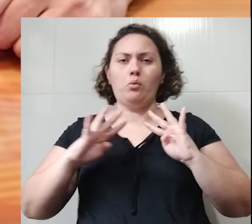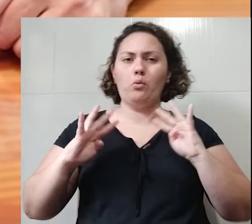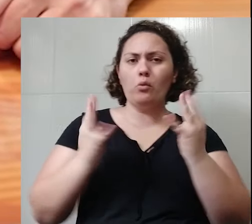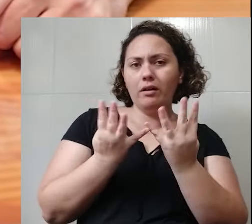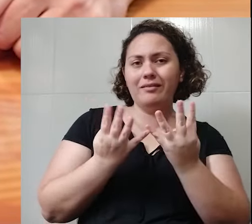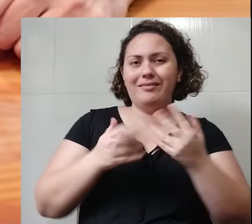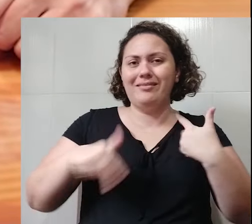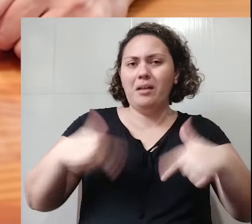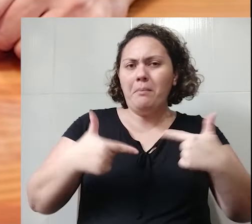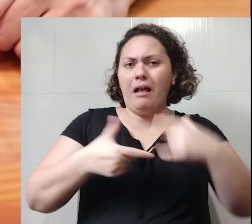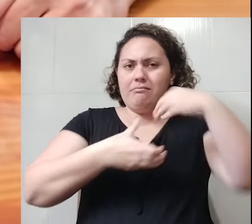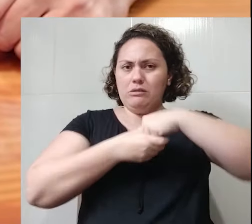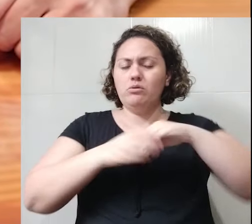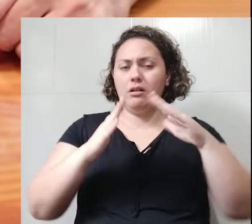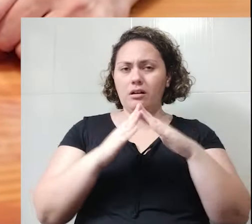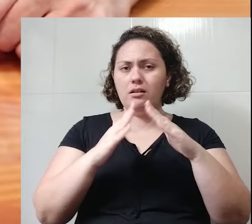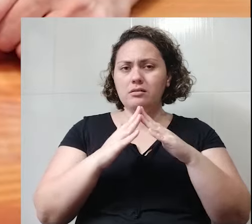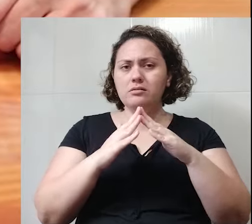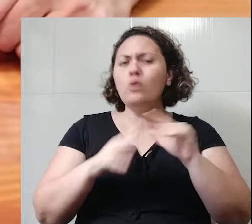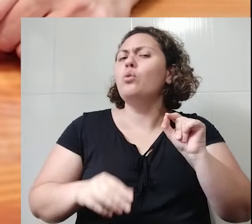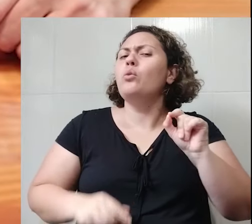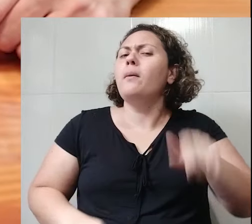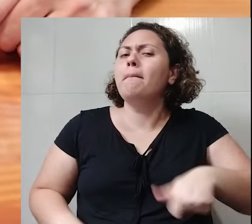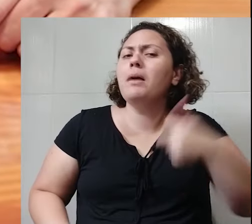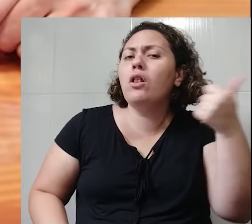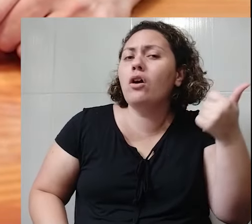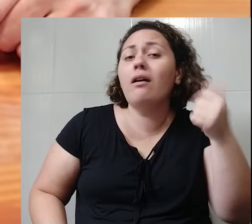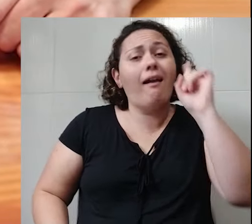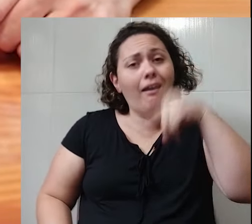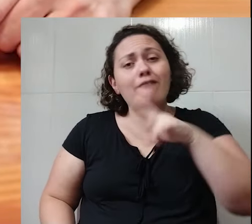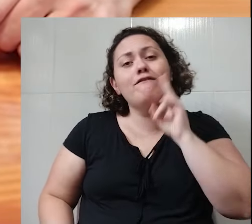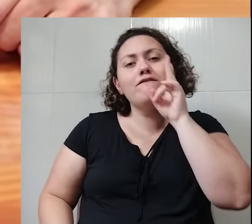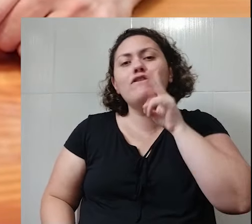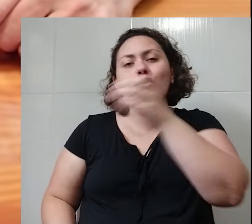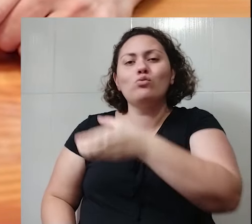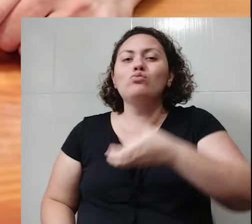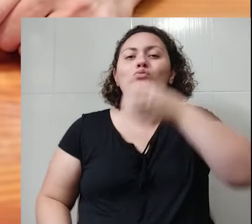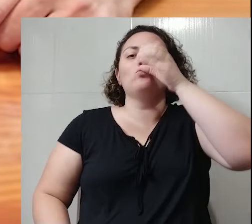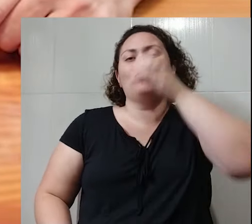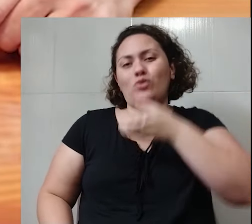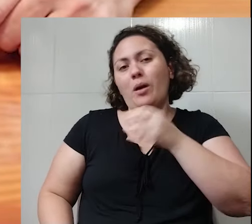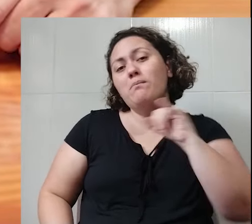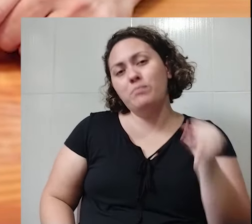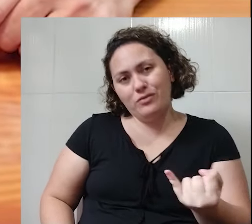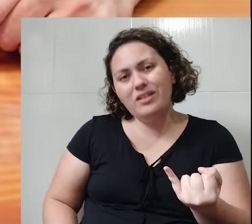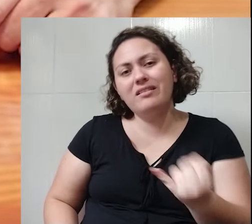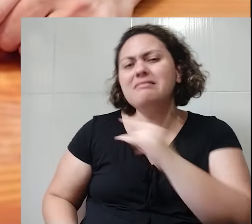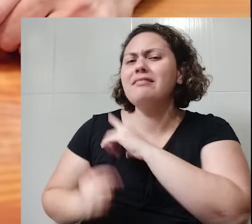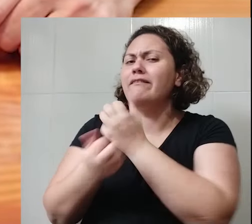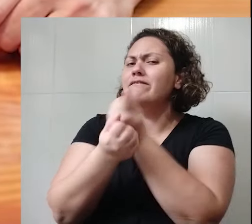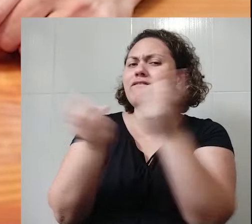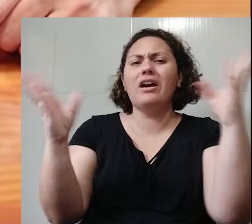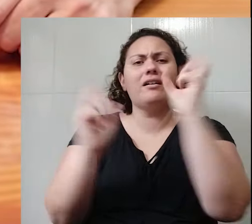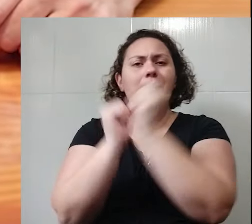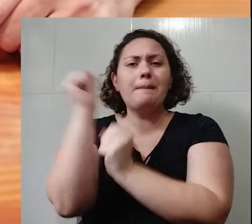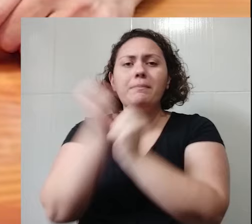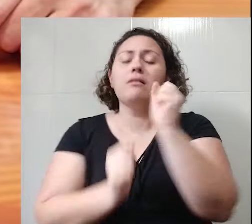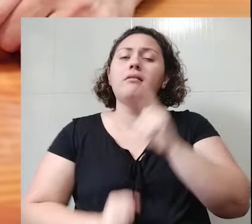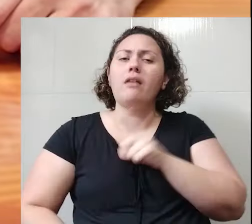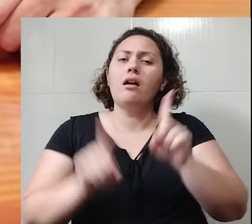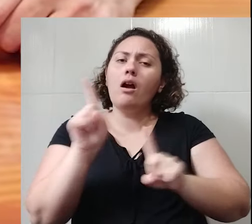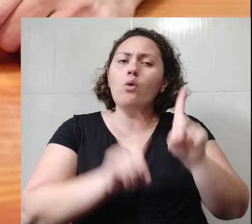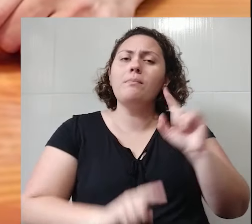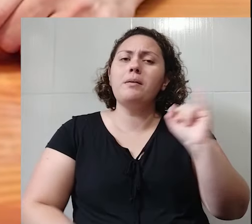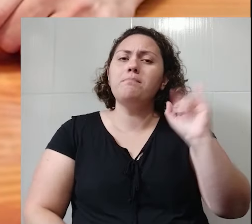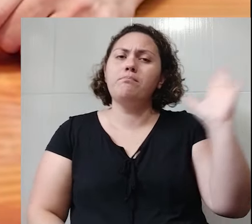de quarentena, fazendo home office, nada melhor do que um bom vinho, né? Então a gente tem várias e várias empresas, tanto